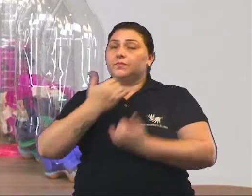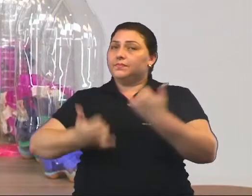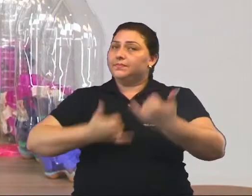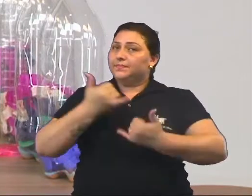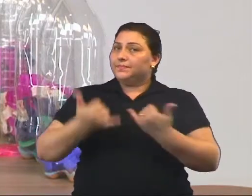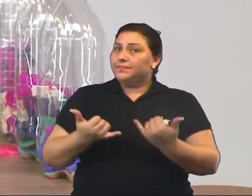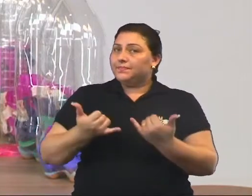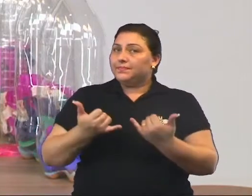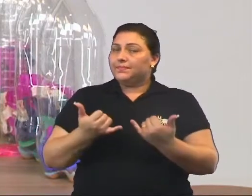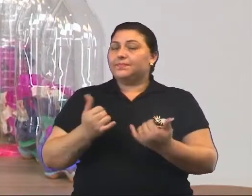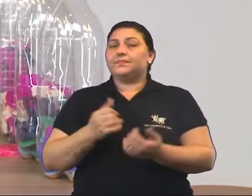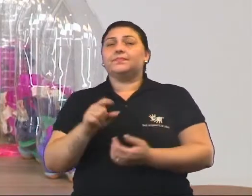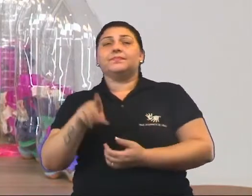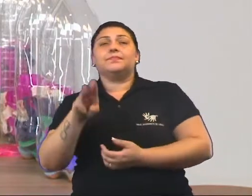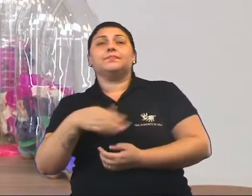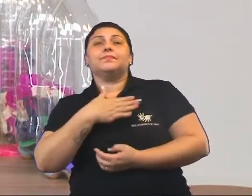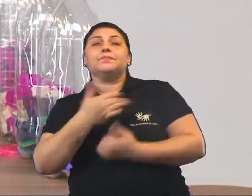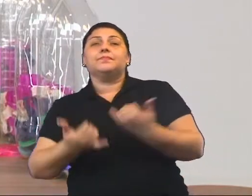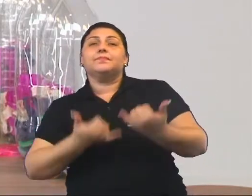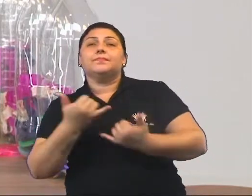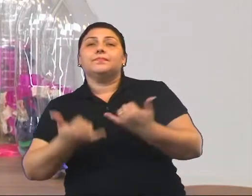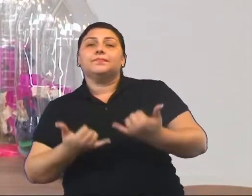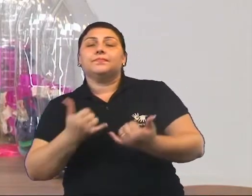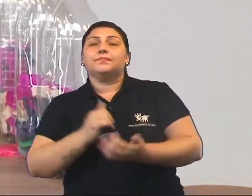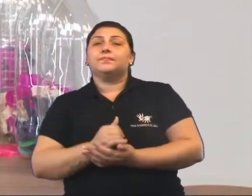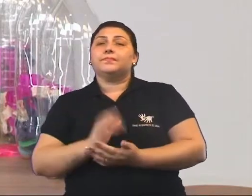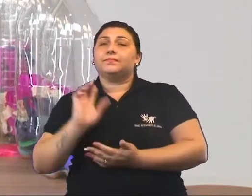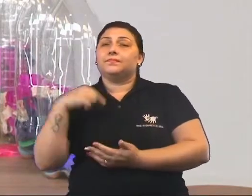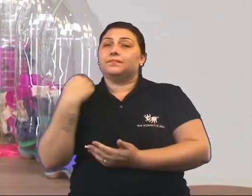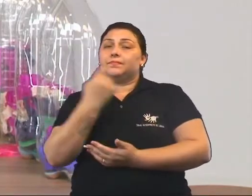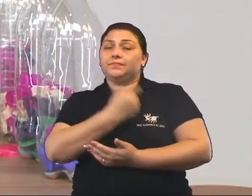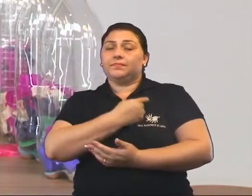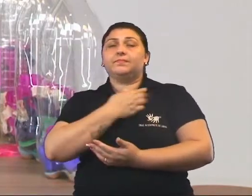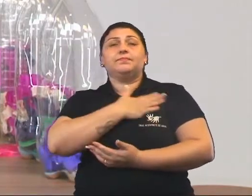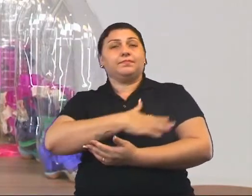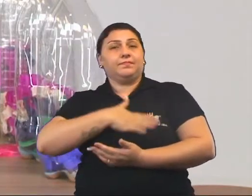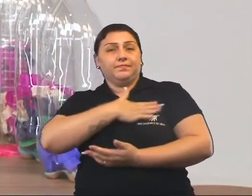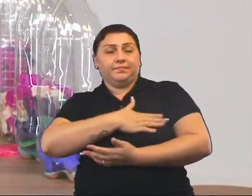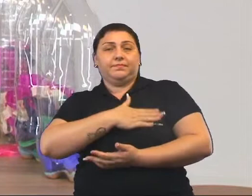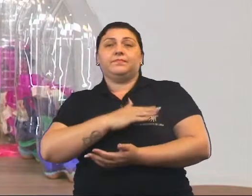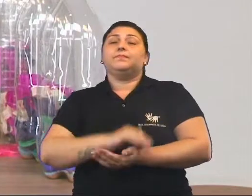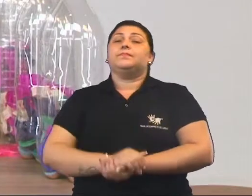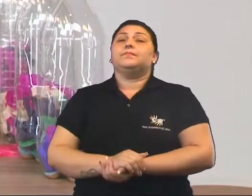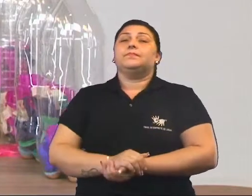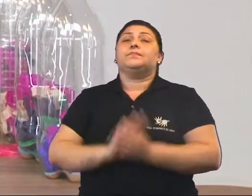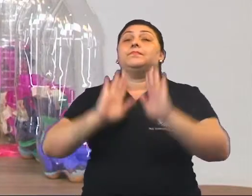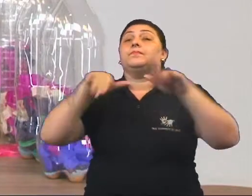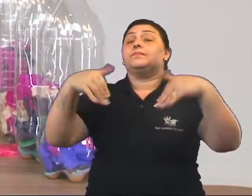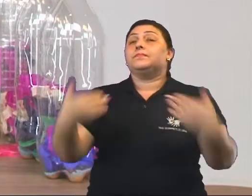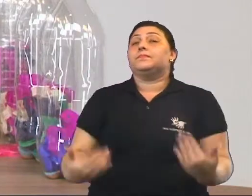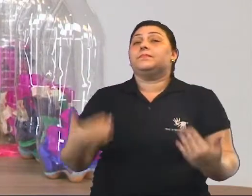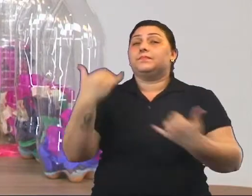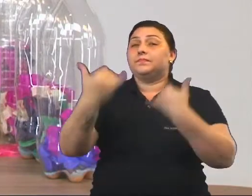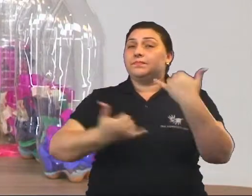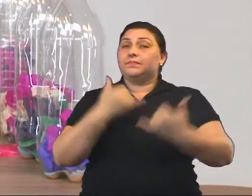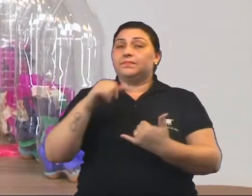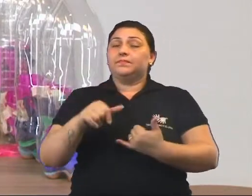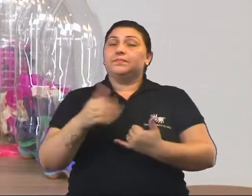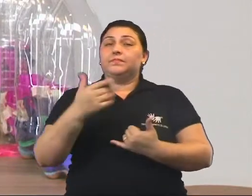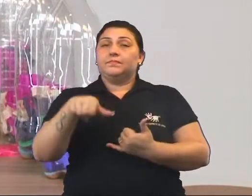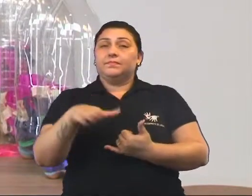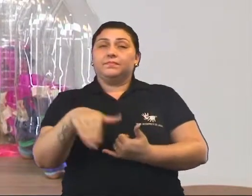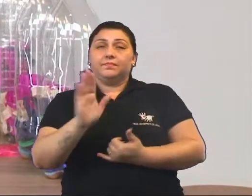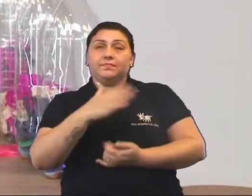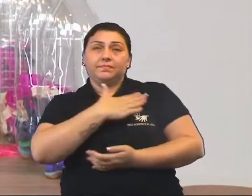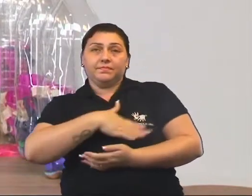brincar? Quem gosta de brincar? Todo mundo gosta, até eu gosto de brincar. E quais são as suas brincadeiras